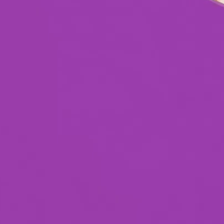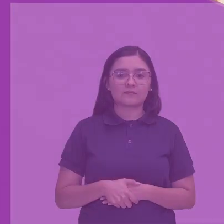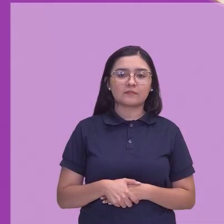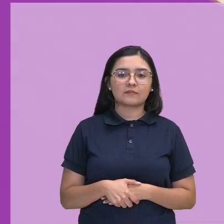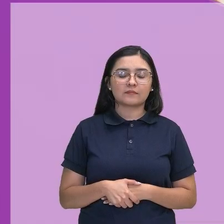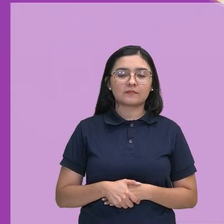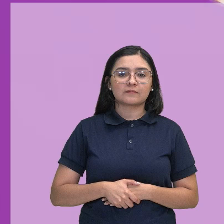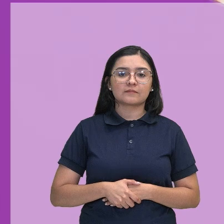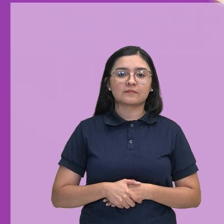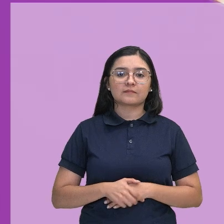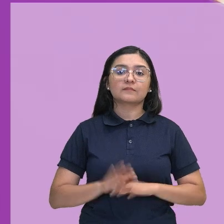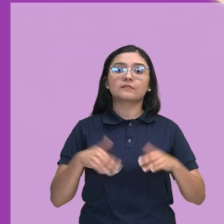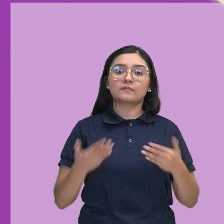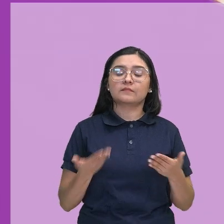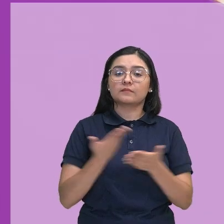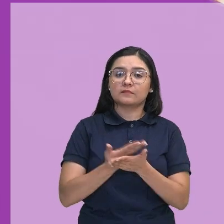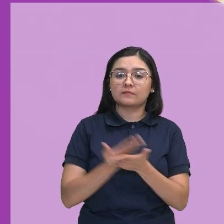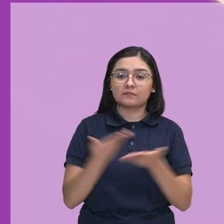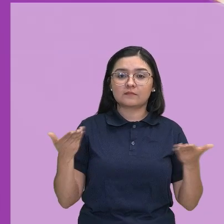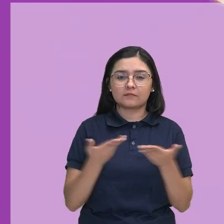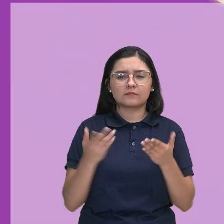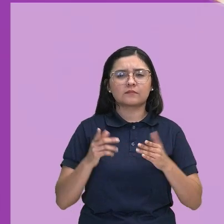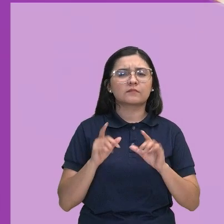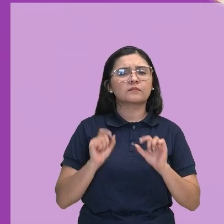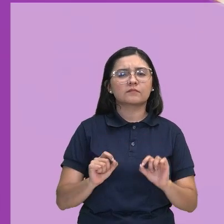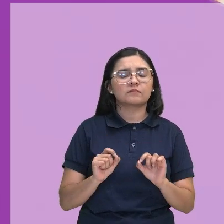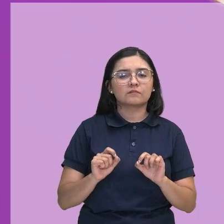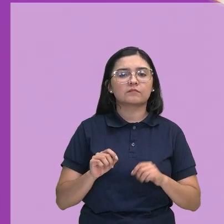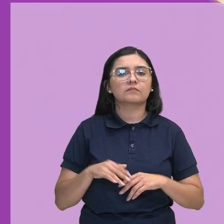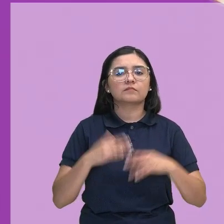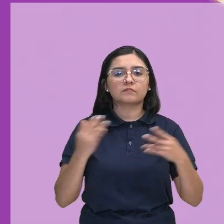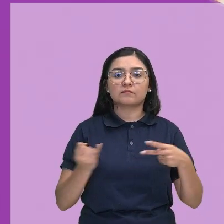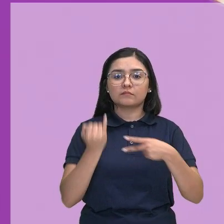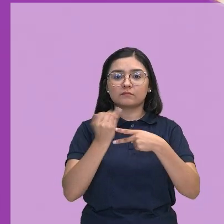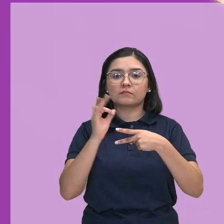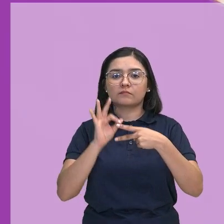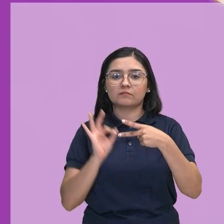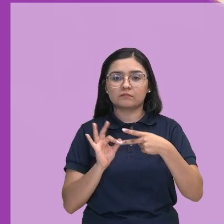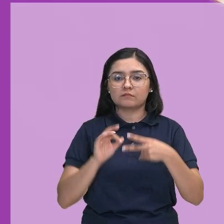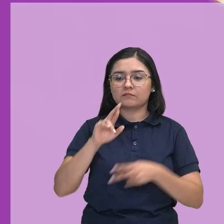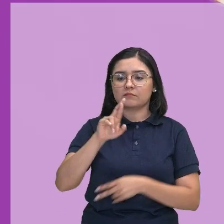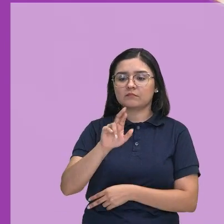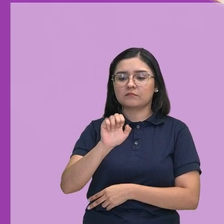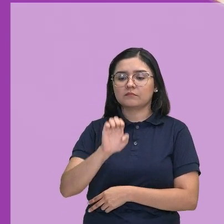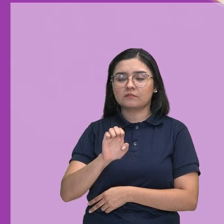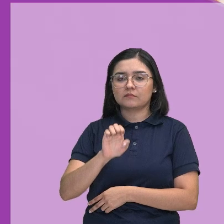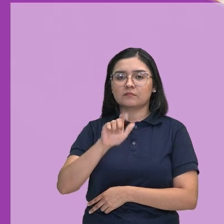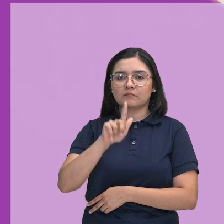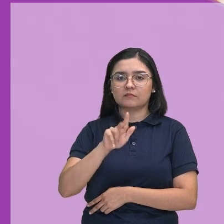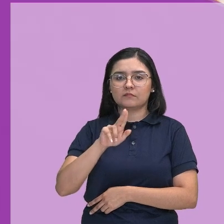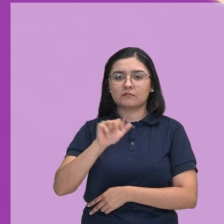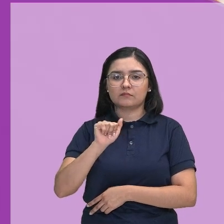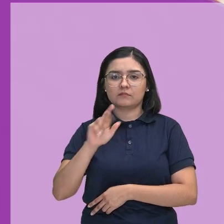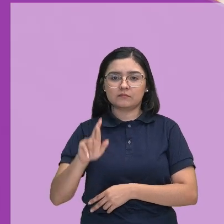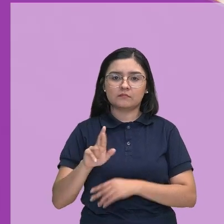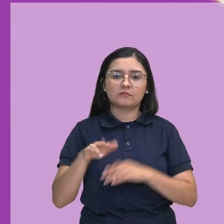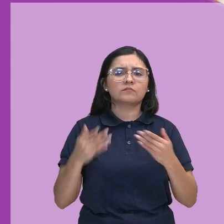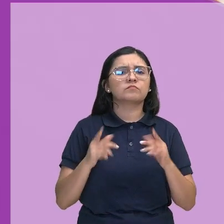E nessa nossa aula, nós vamos estudar sobre os polígonos regulares. Então, vamos aí descobrir o que